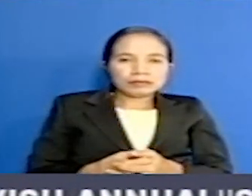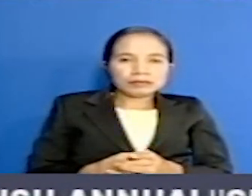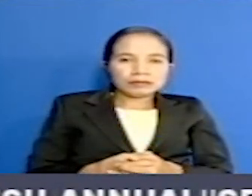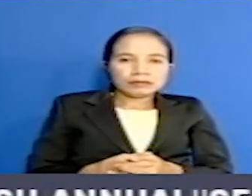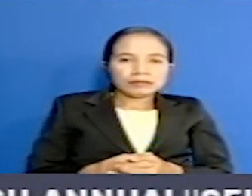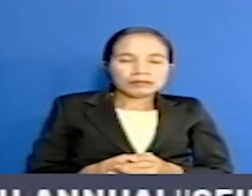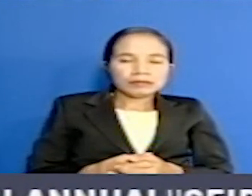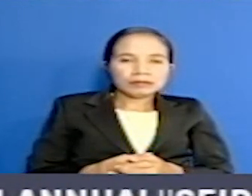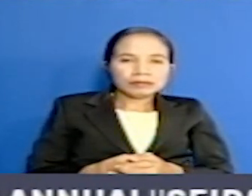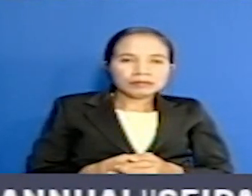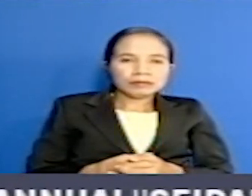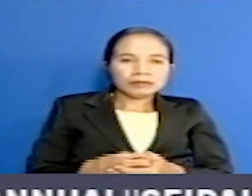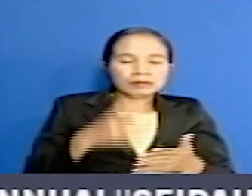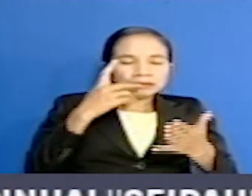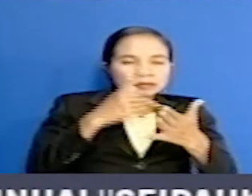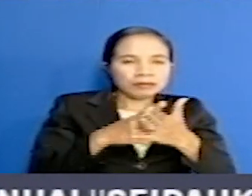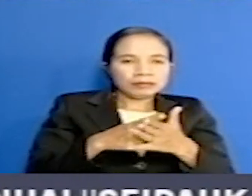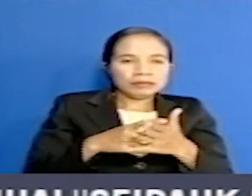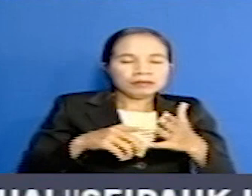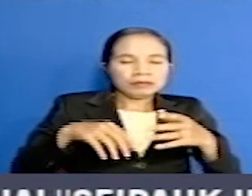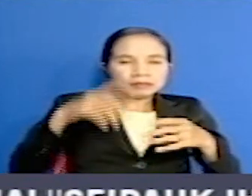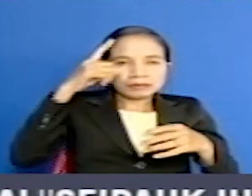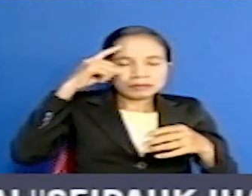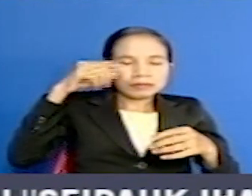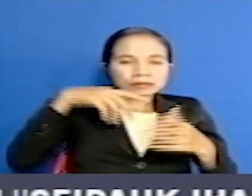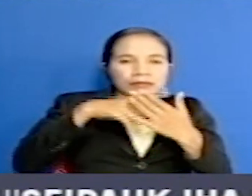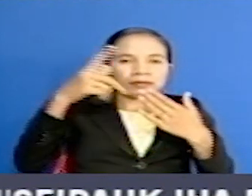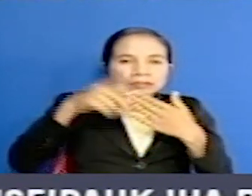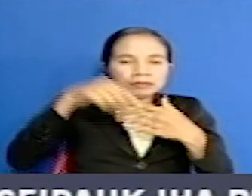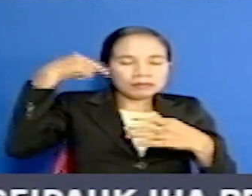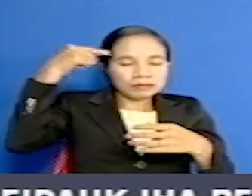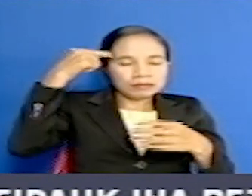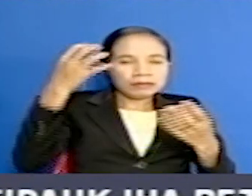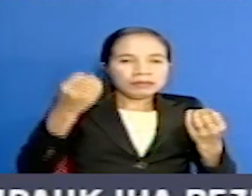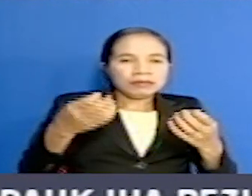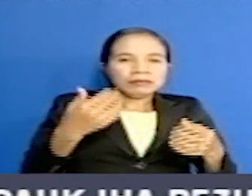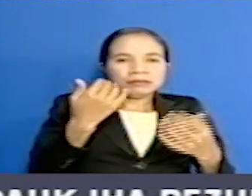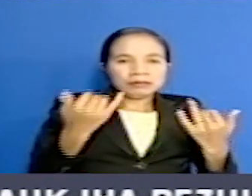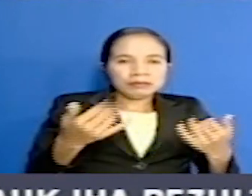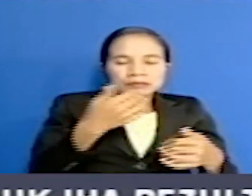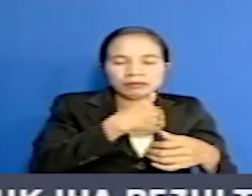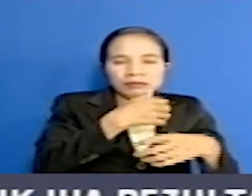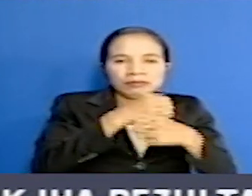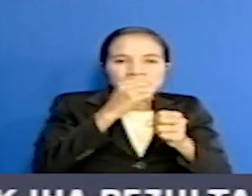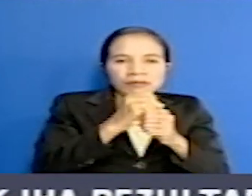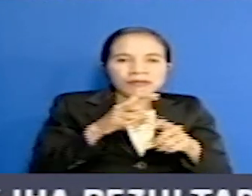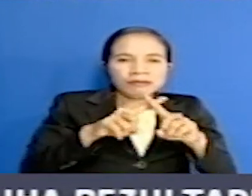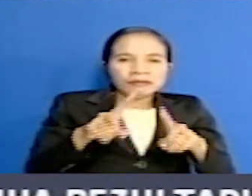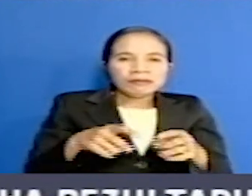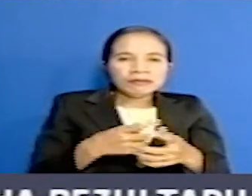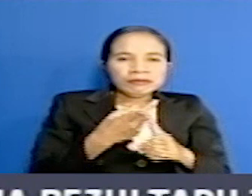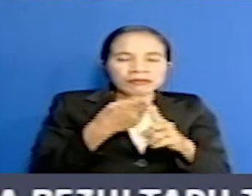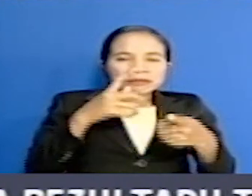edukasaun mai be tamba programa gubernia barakli mai be rea la to agora si da realiza mai be ami hu li hu